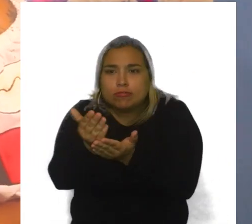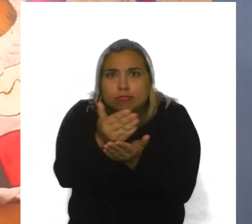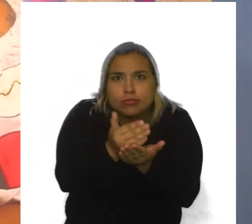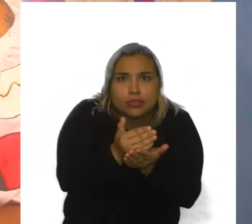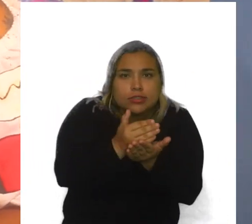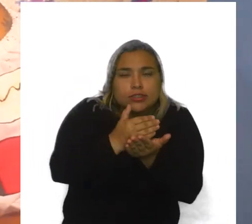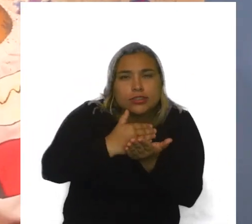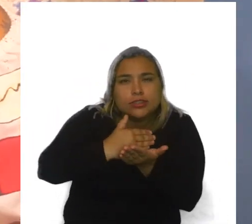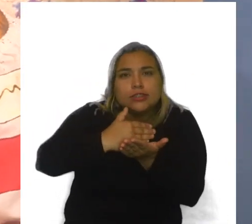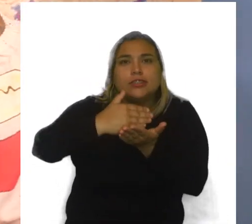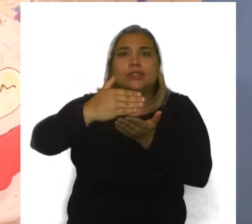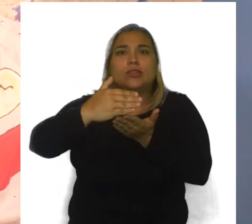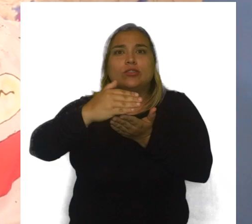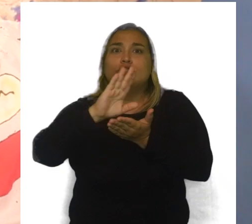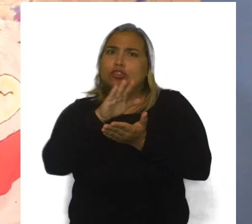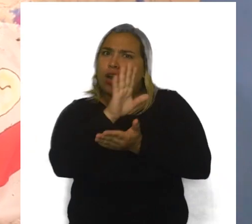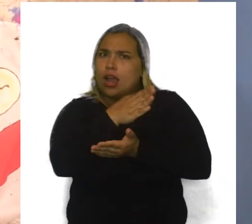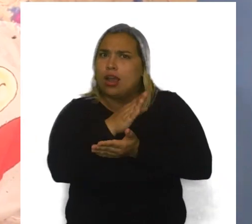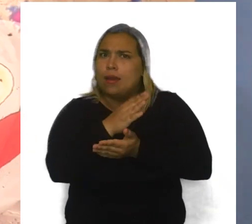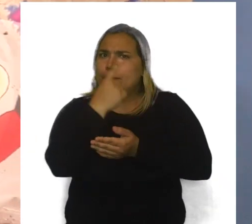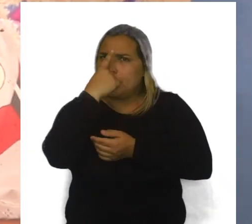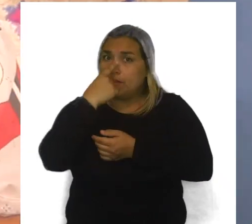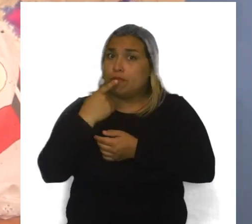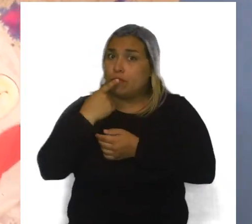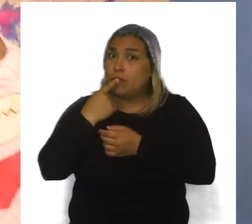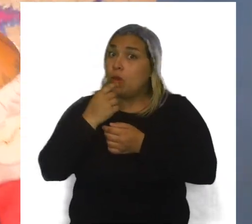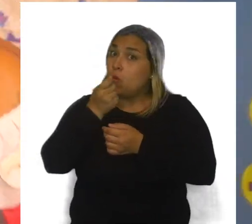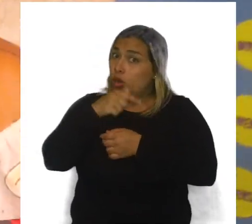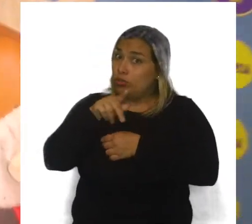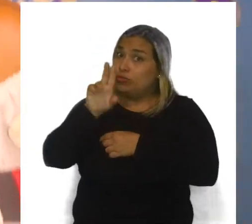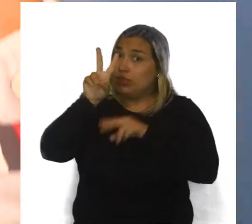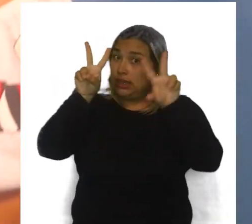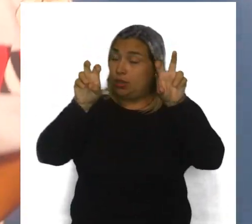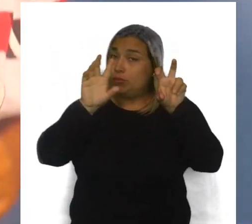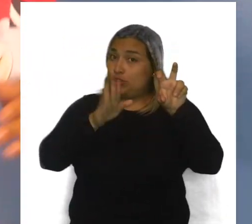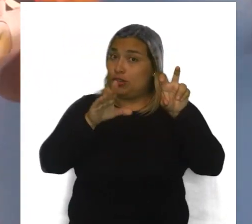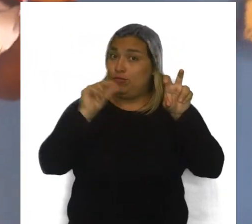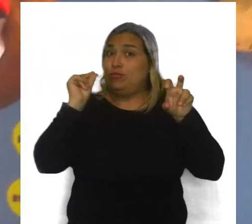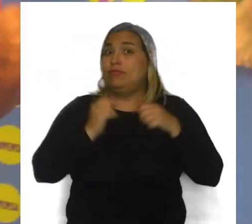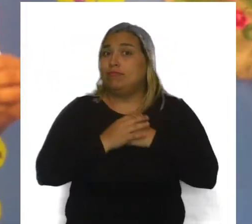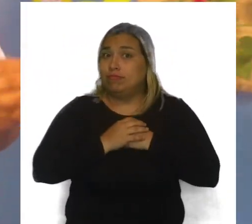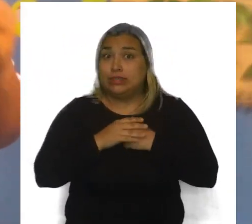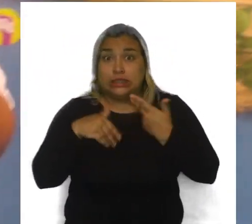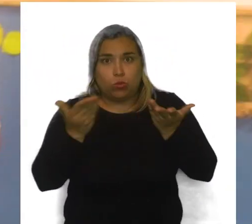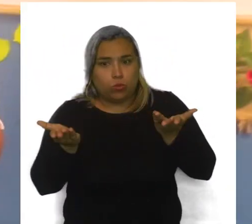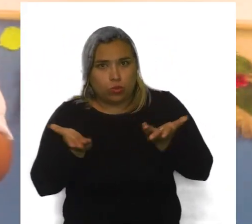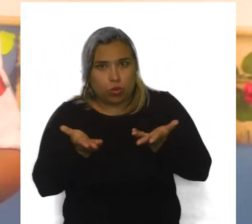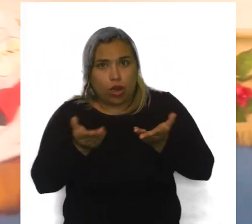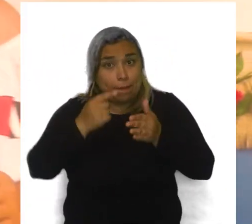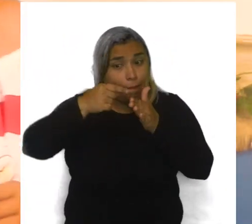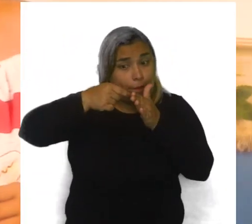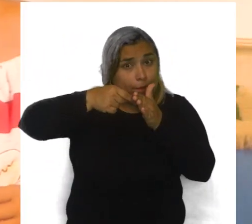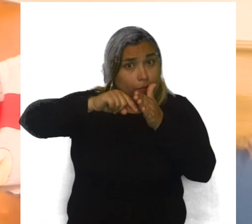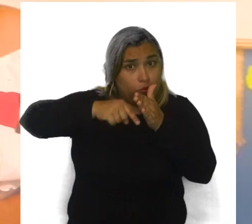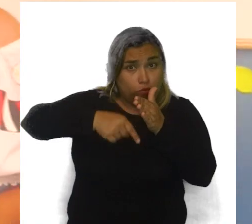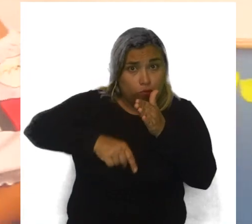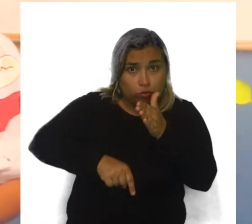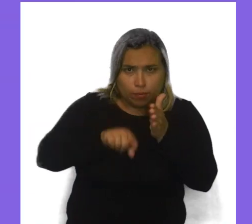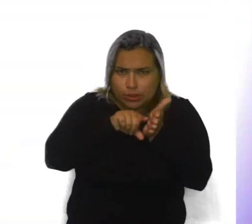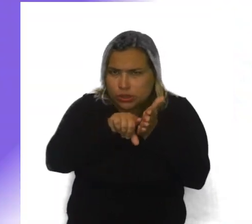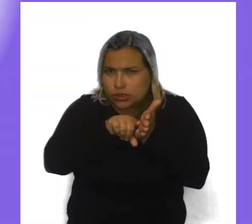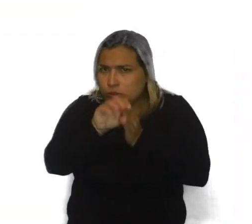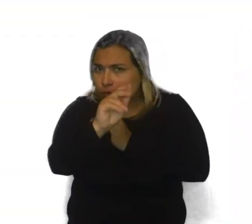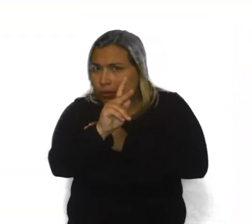perfis mapeados, tu já deves ter chegado a um possível tema. Agora, a ideia é que tu te aprofundes nessa